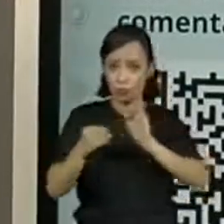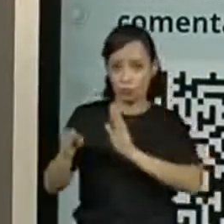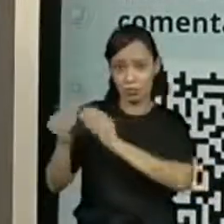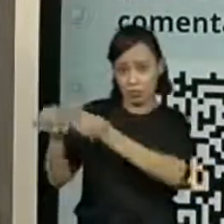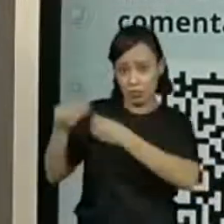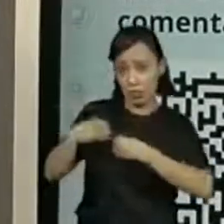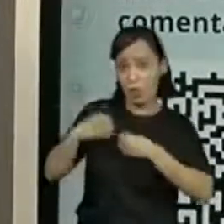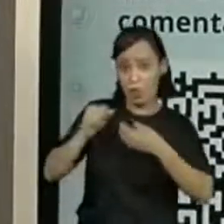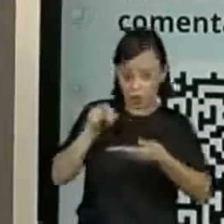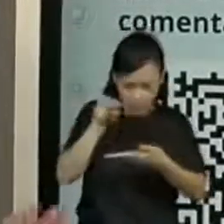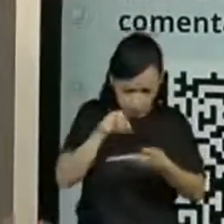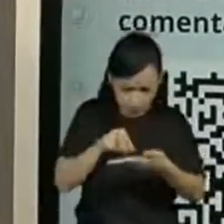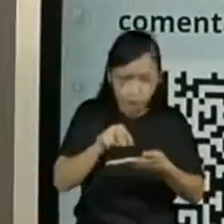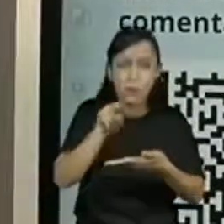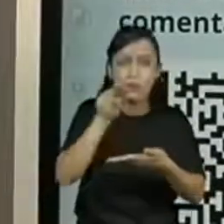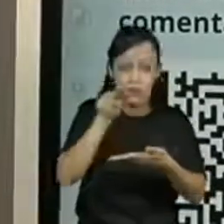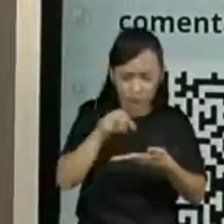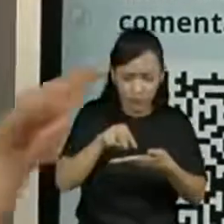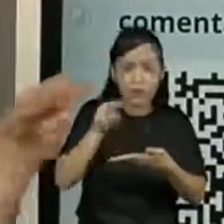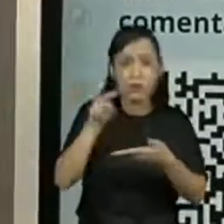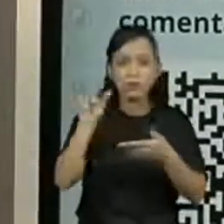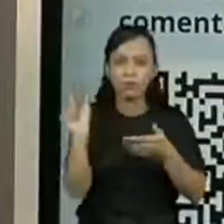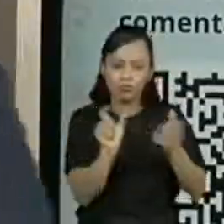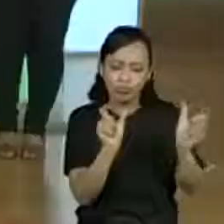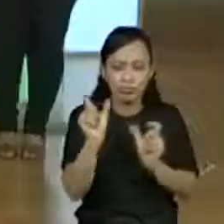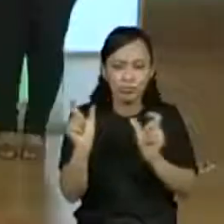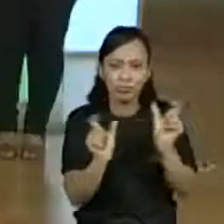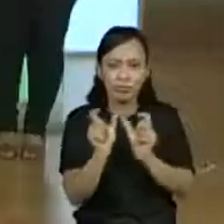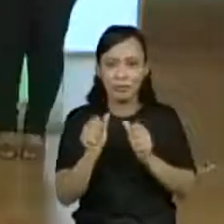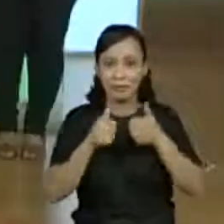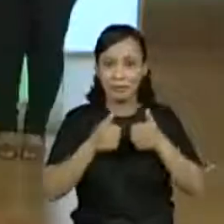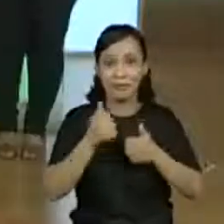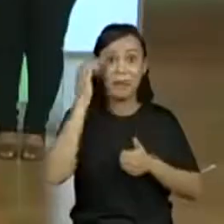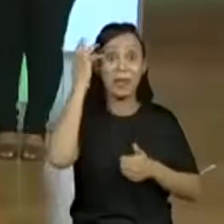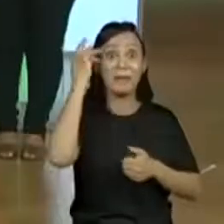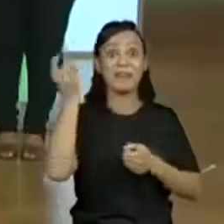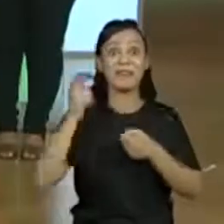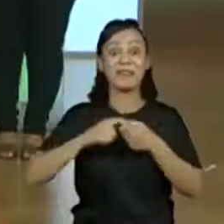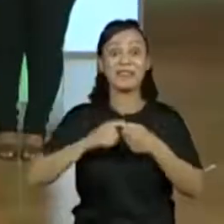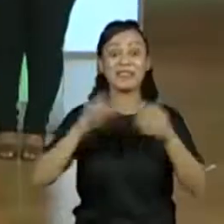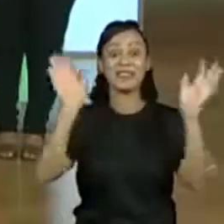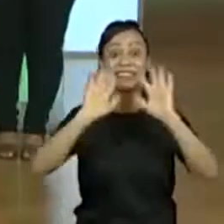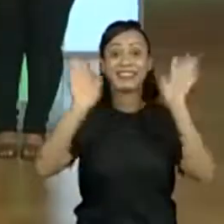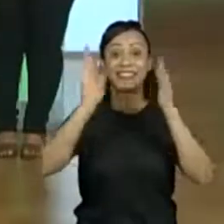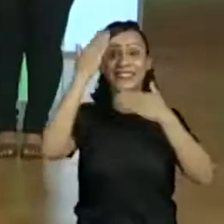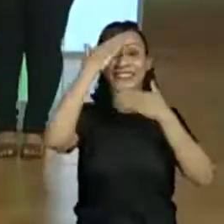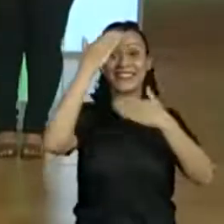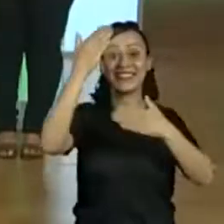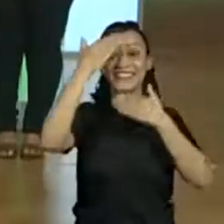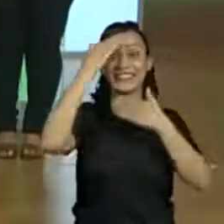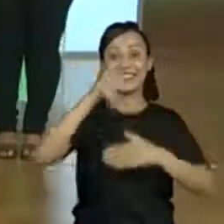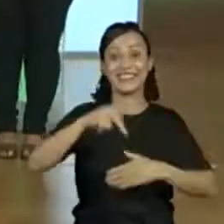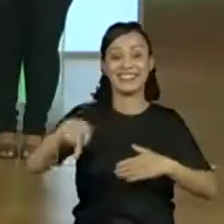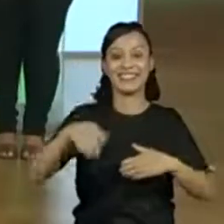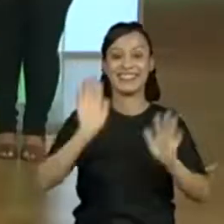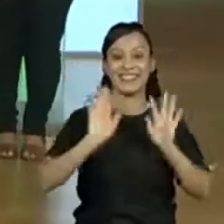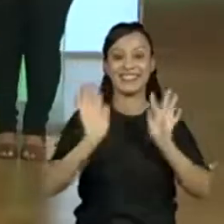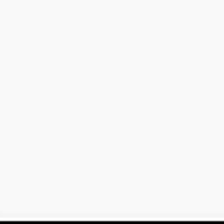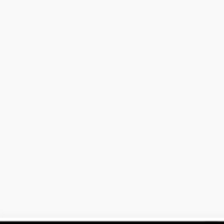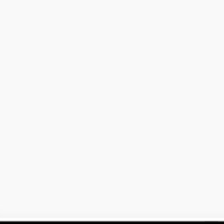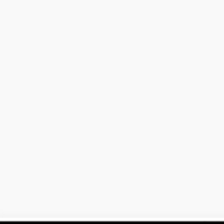divulgaram as revistas da turma então sempre faz hoje e amanhã a gente tá de volta Olha obrigado a professores tchau